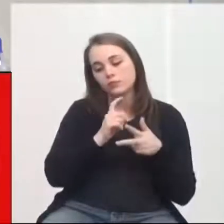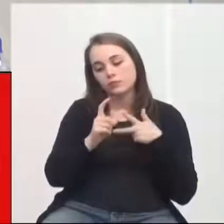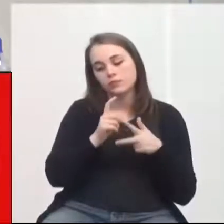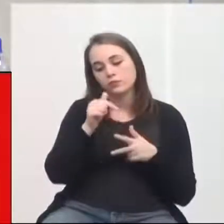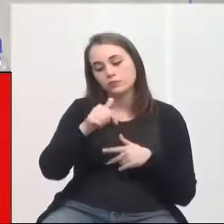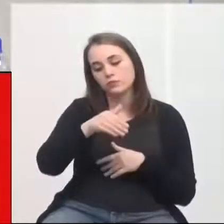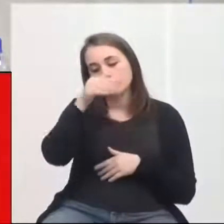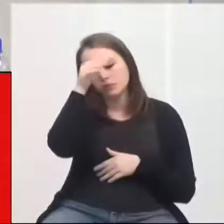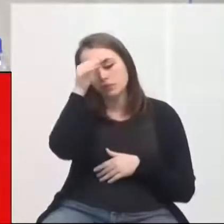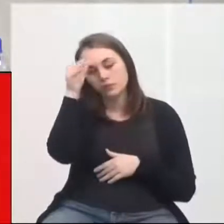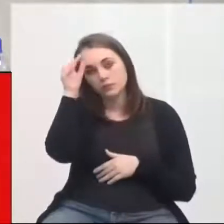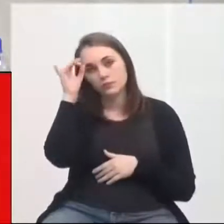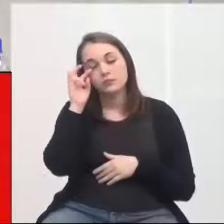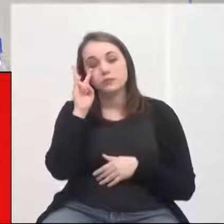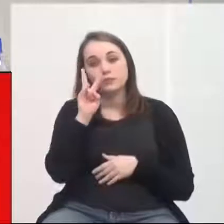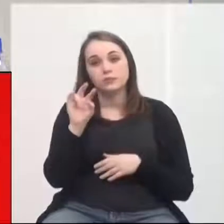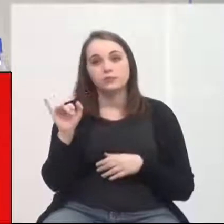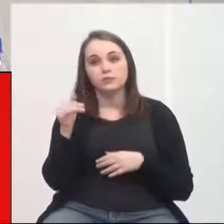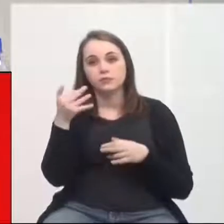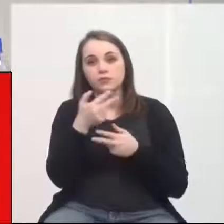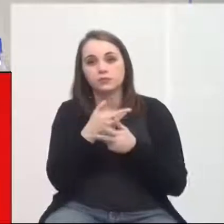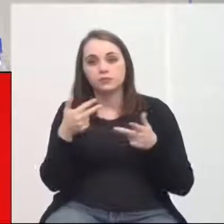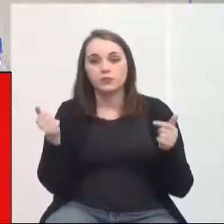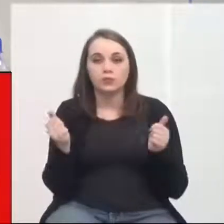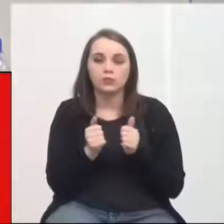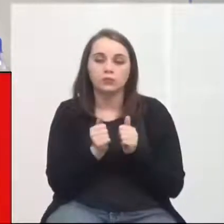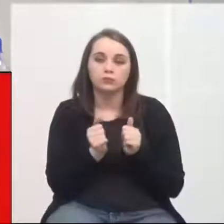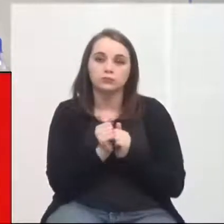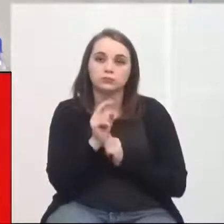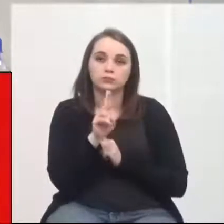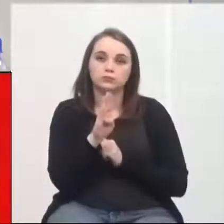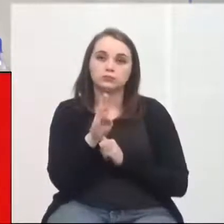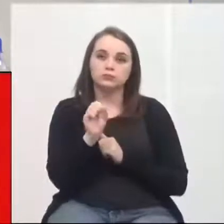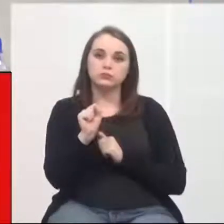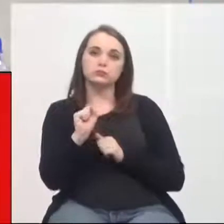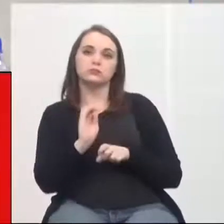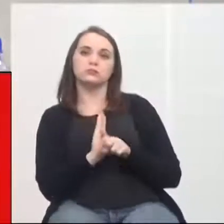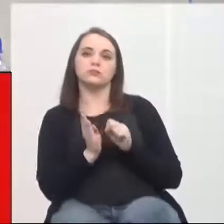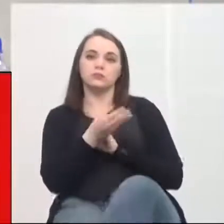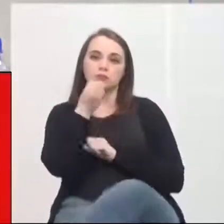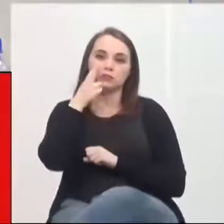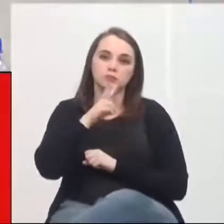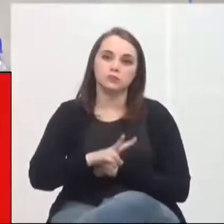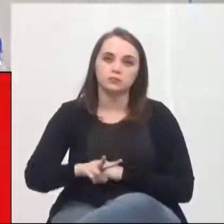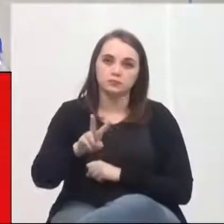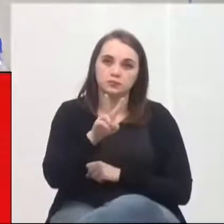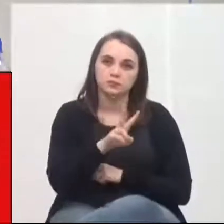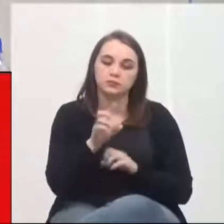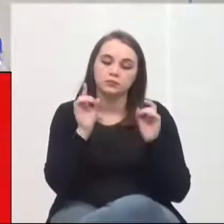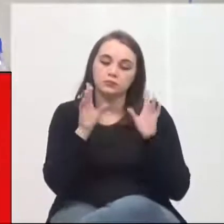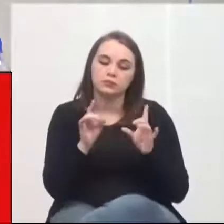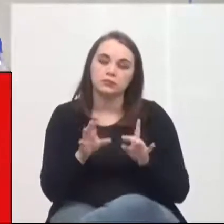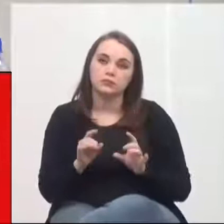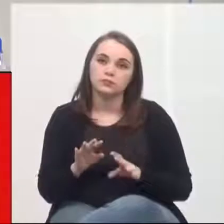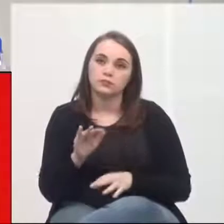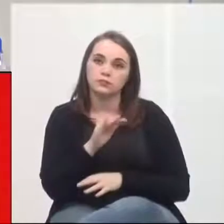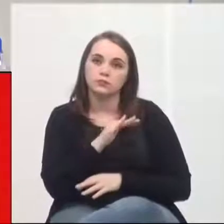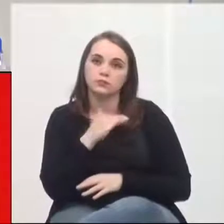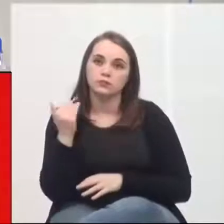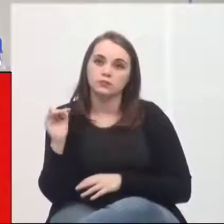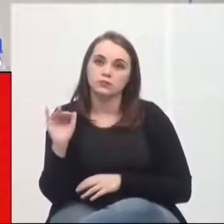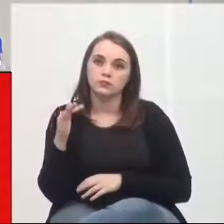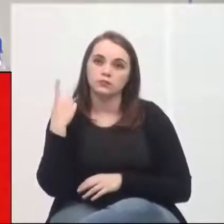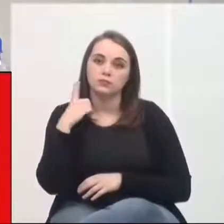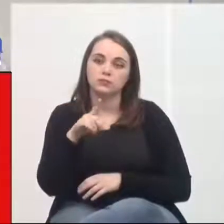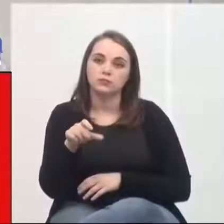Municipal em decorrência de alguns acontecimentos junto à Unidade Básica de Saúde do bairro Boa Vista, em especial o óbito ocorrido na data do